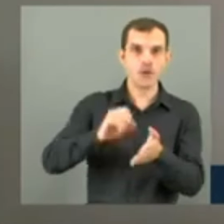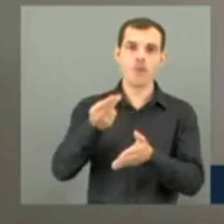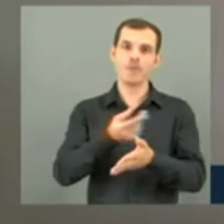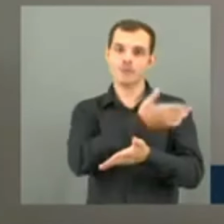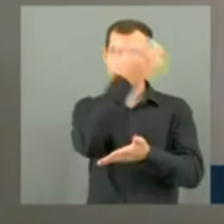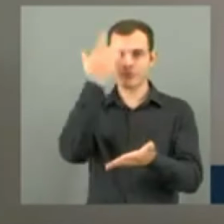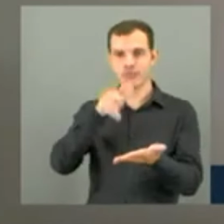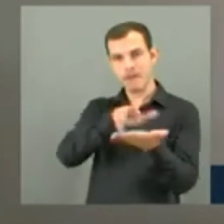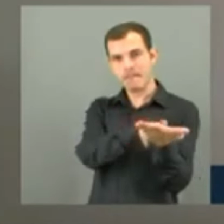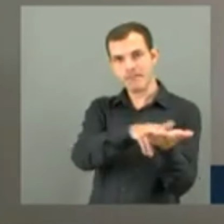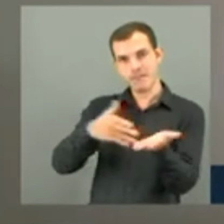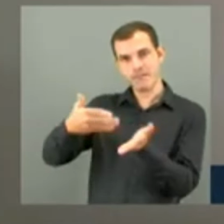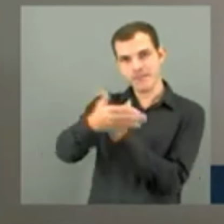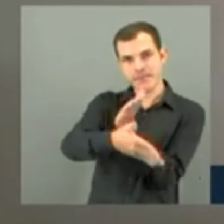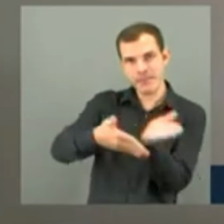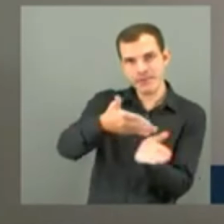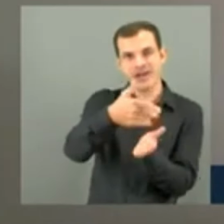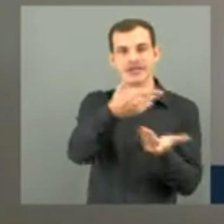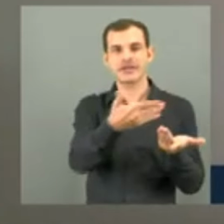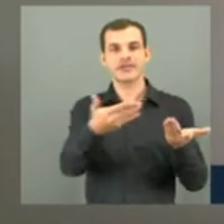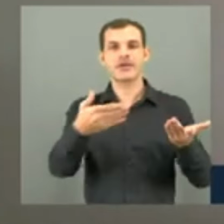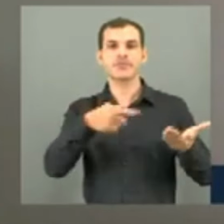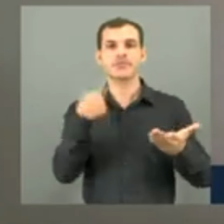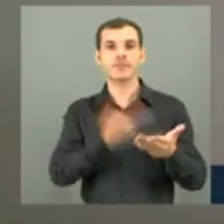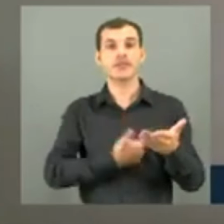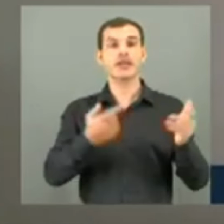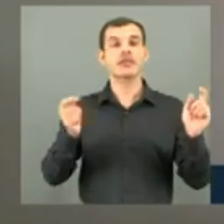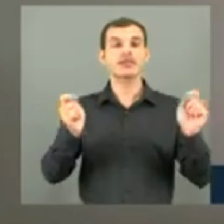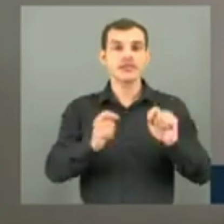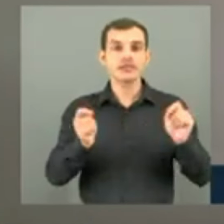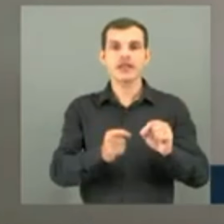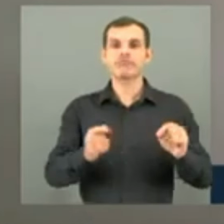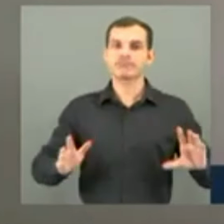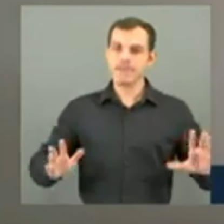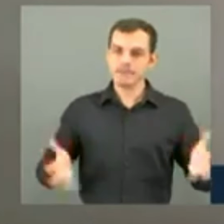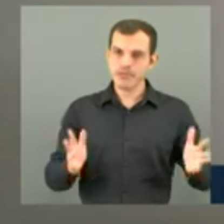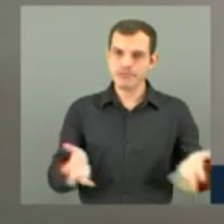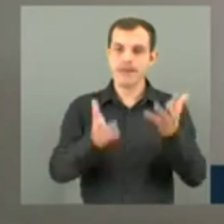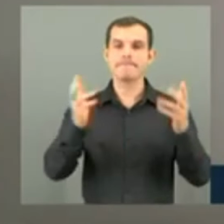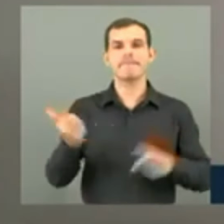e assim a gente consiga, né, trazer o melhor aí para a Ayurveda.